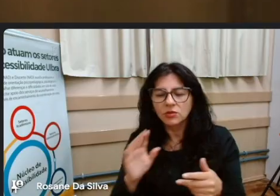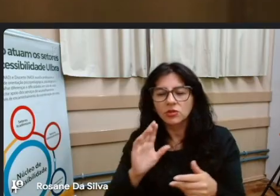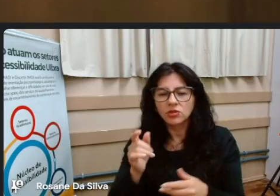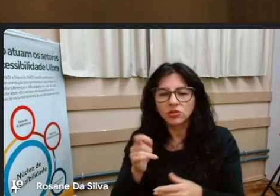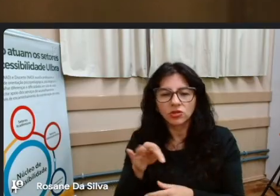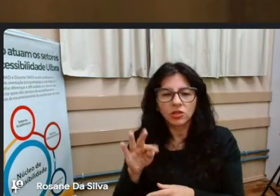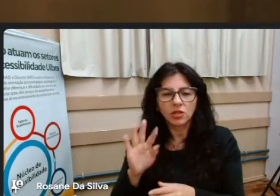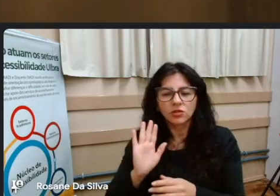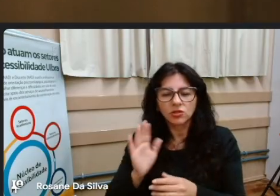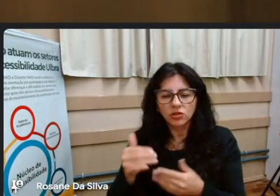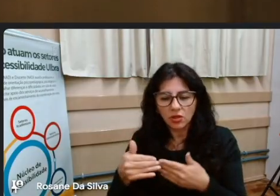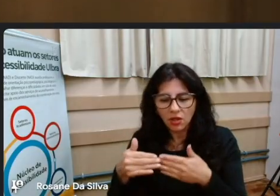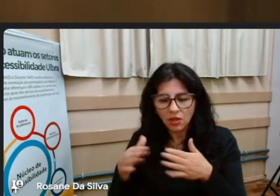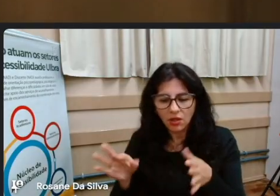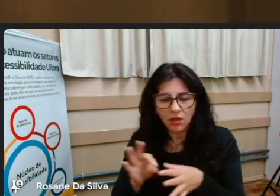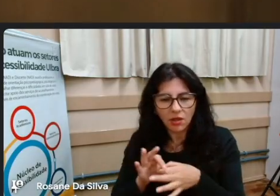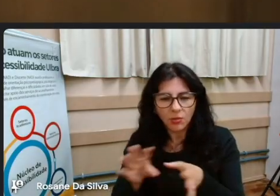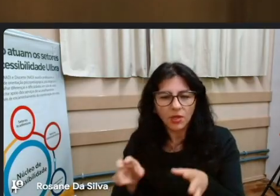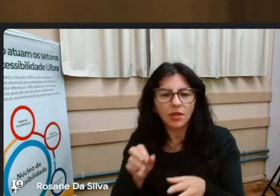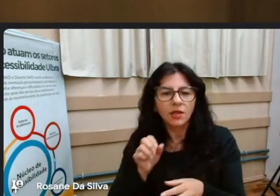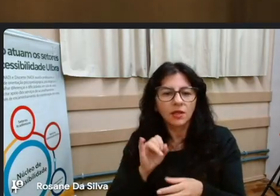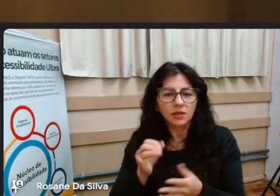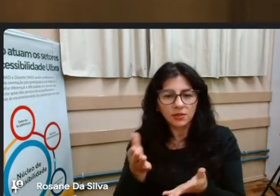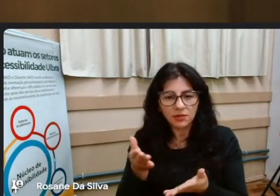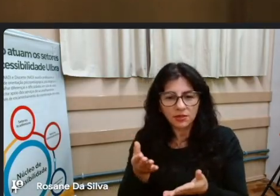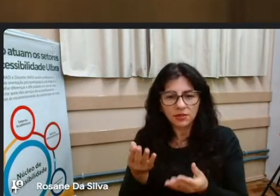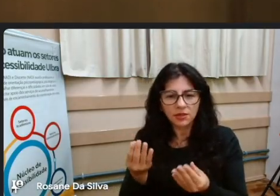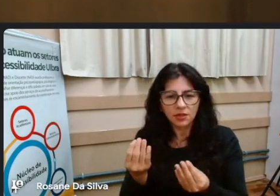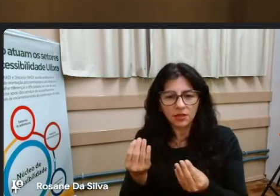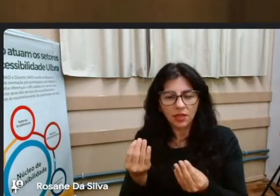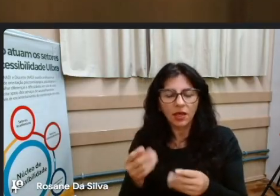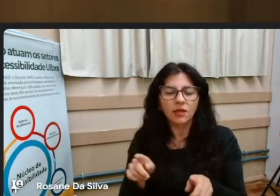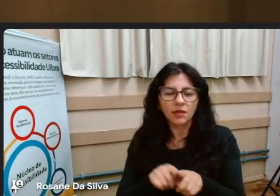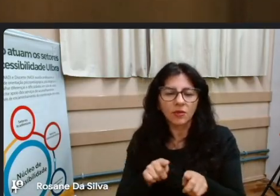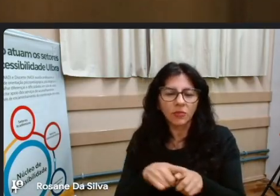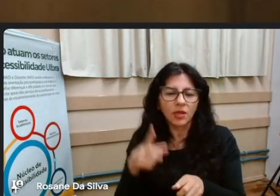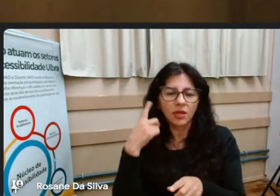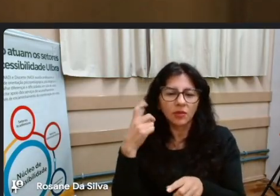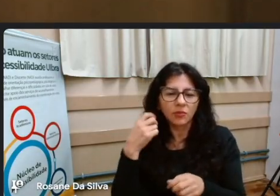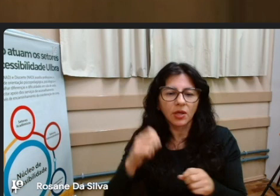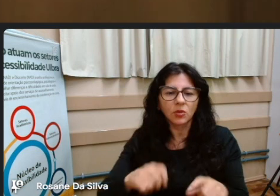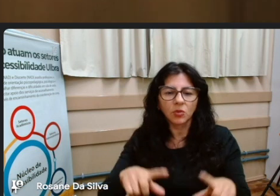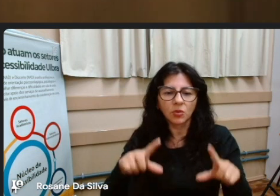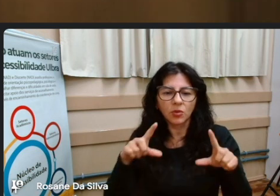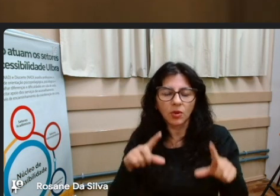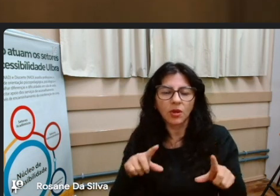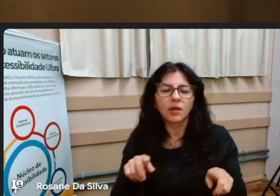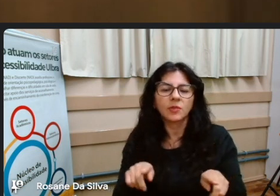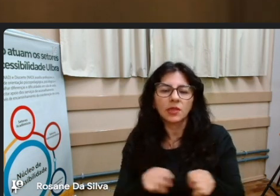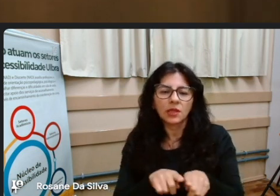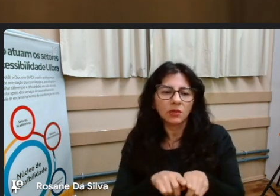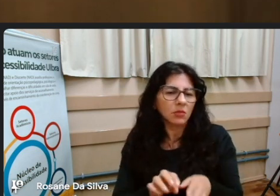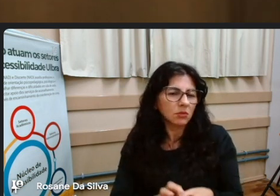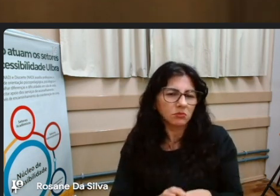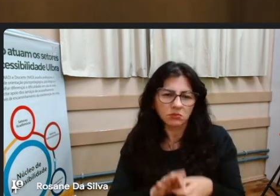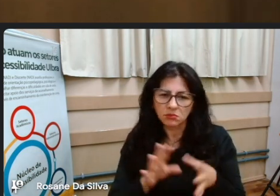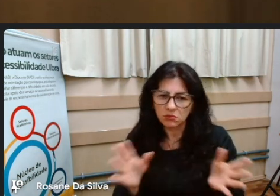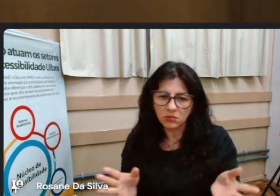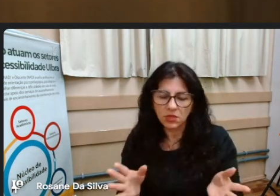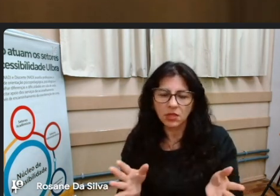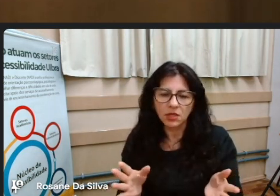questões a gente já tá com oos chat liberado quem quiser também utilizar o recurso do microfone